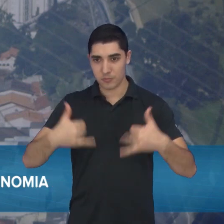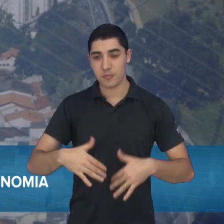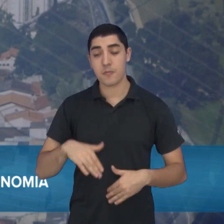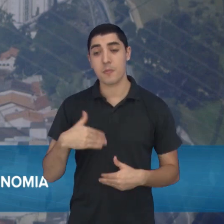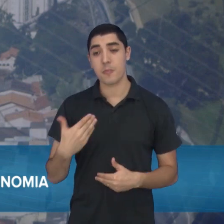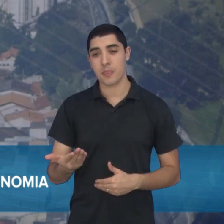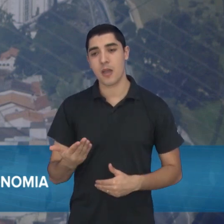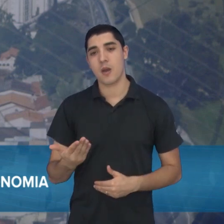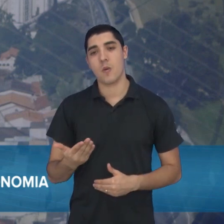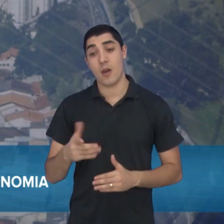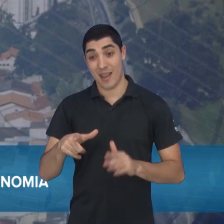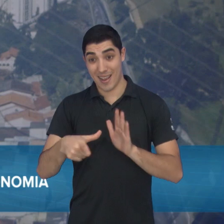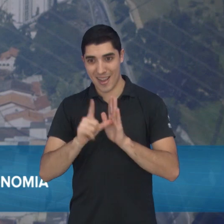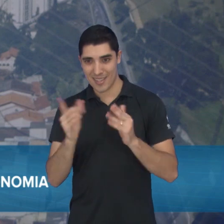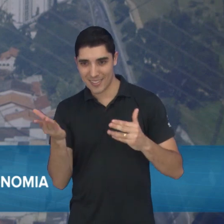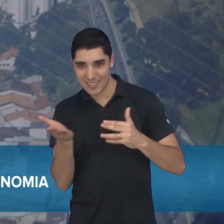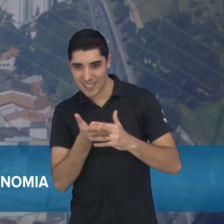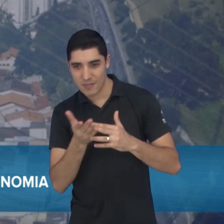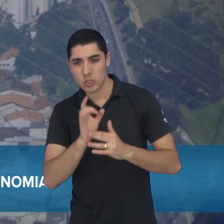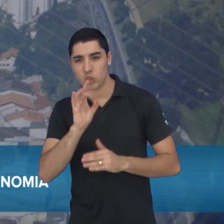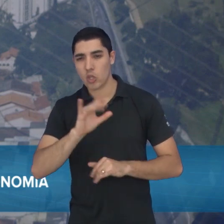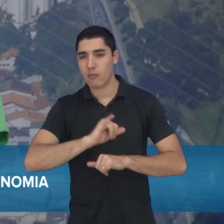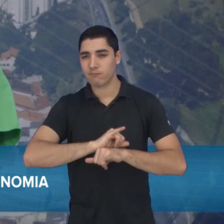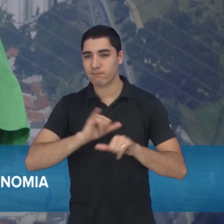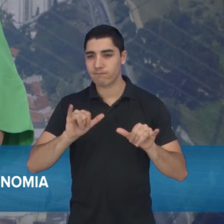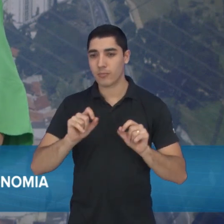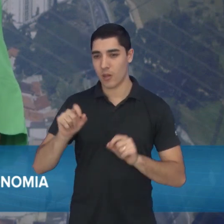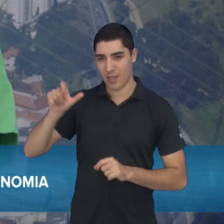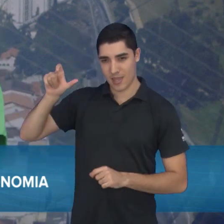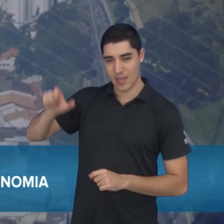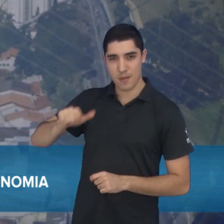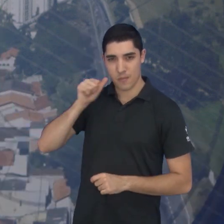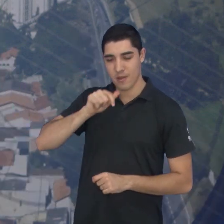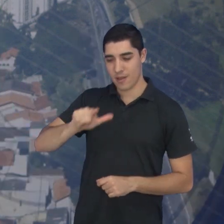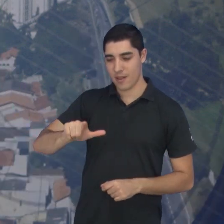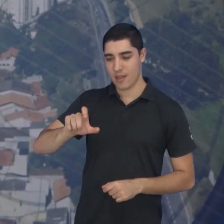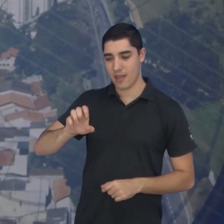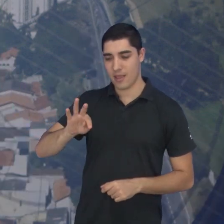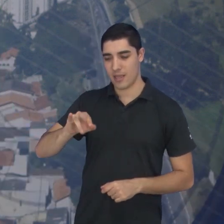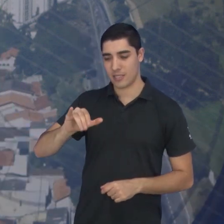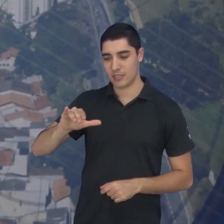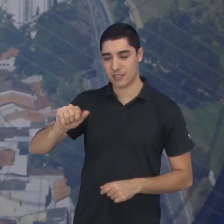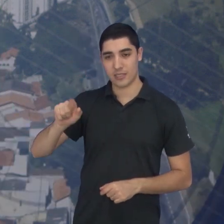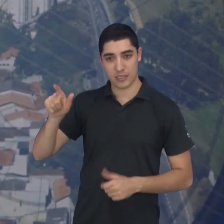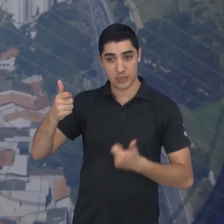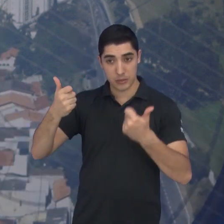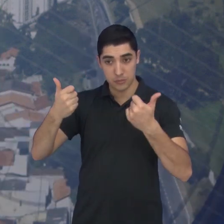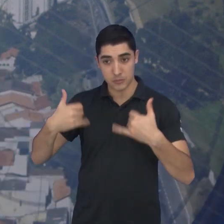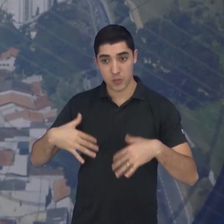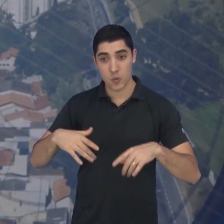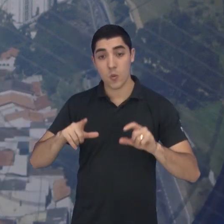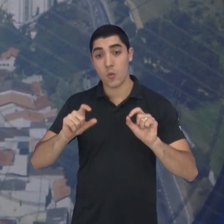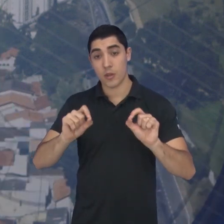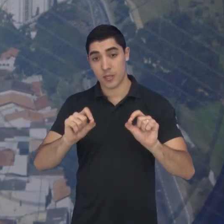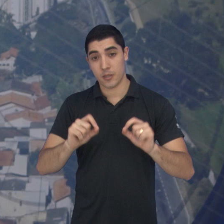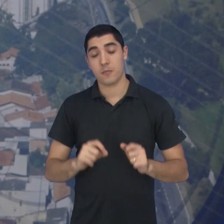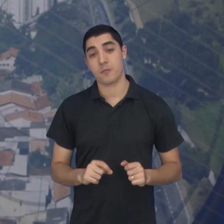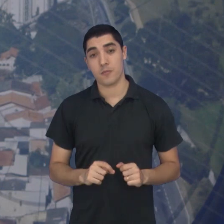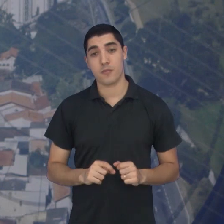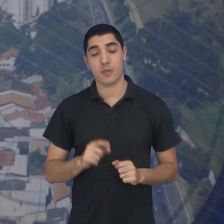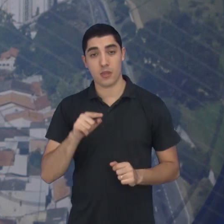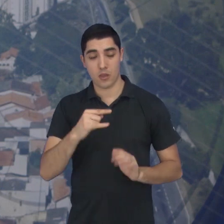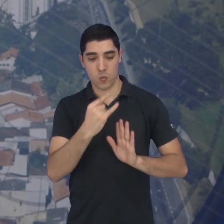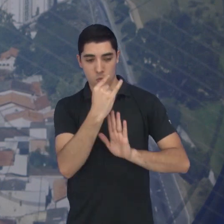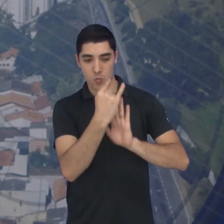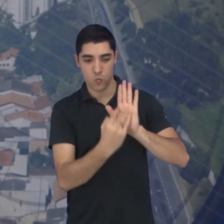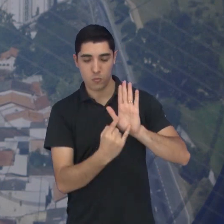break, só quero reforçar o que a Letícia falou no link com a Tânia. Olha só, gente, de acordo com o relatório